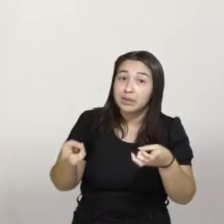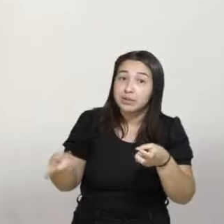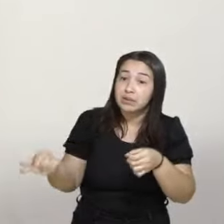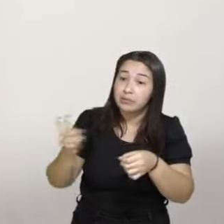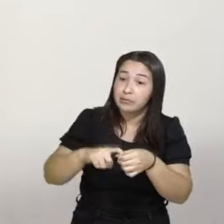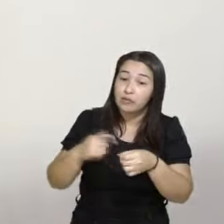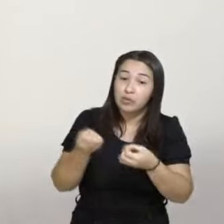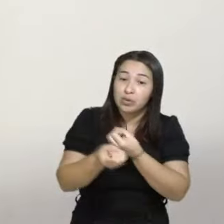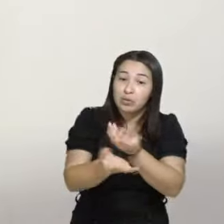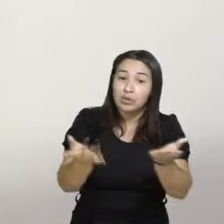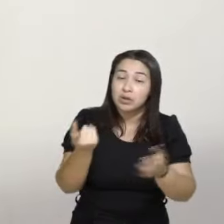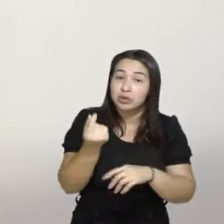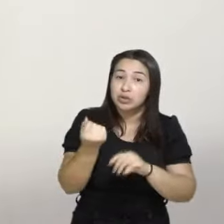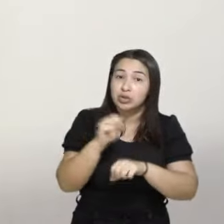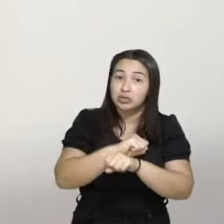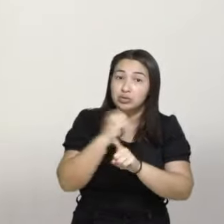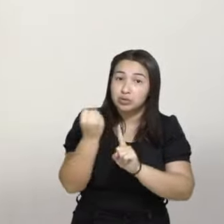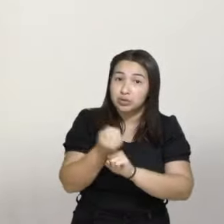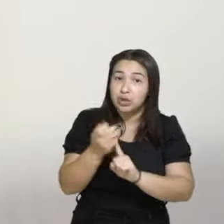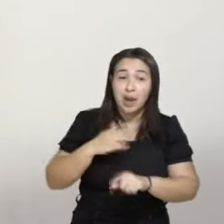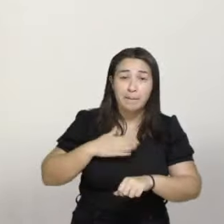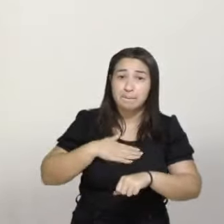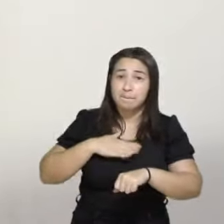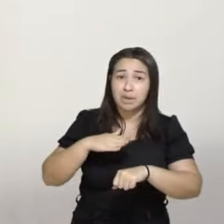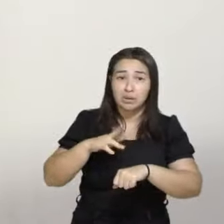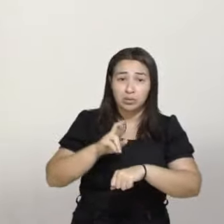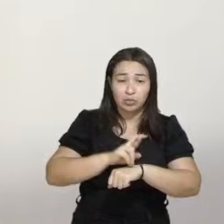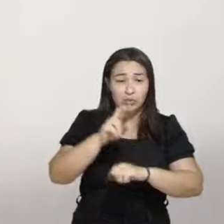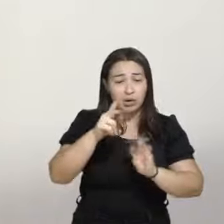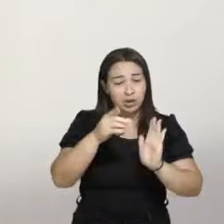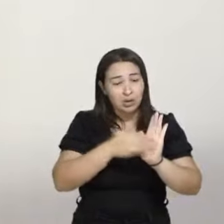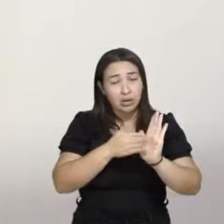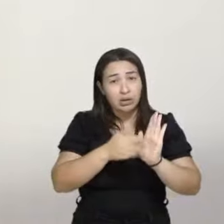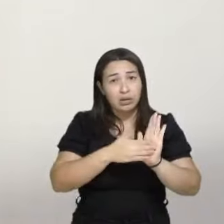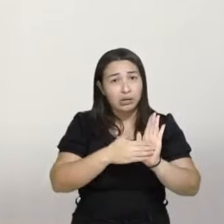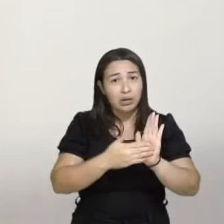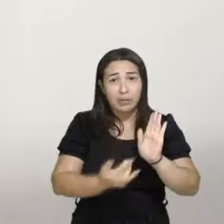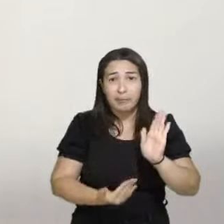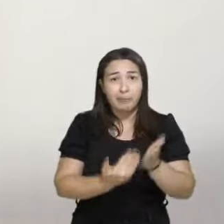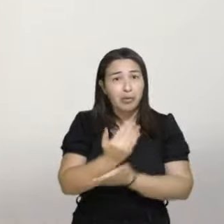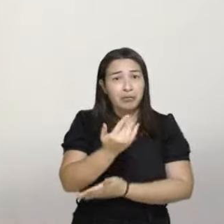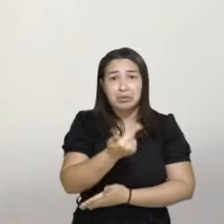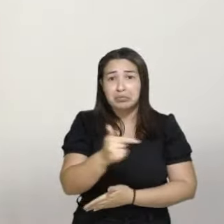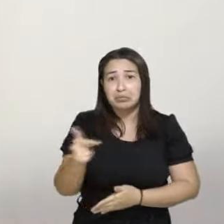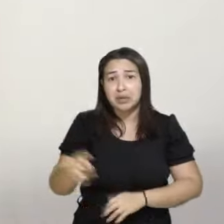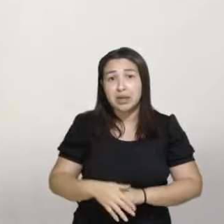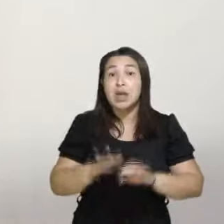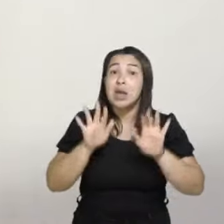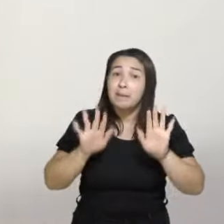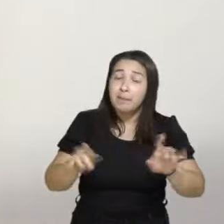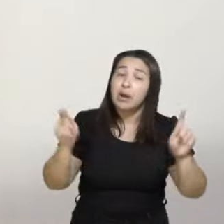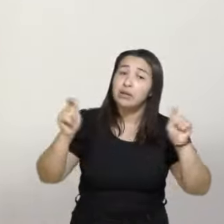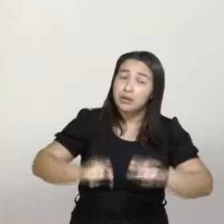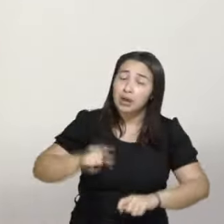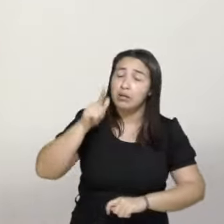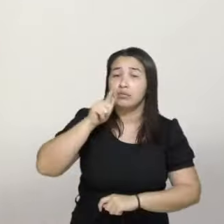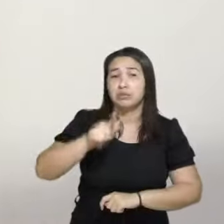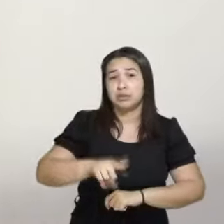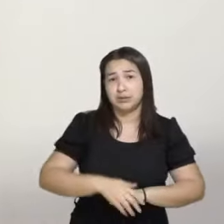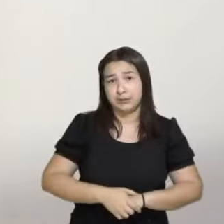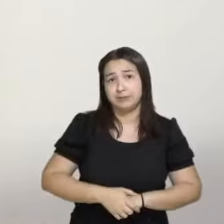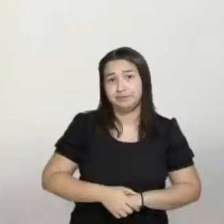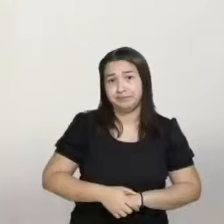tributárias. Essa minha emenda não foi aprovada, certo? Mas seriam mecanismos para que